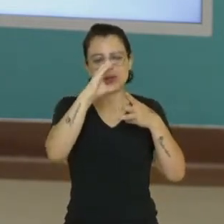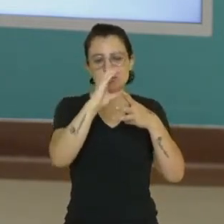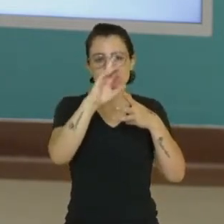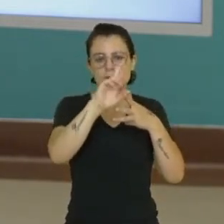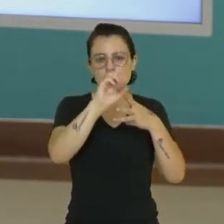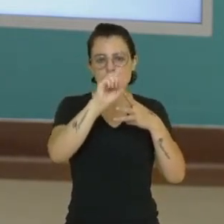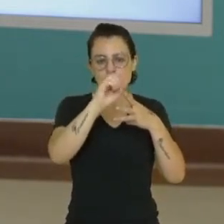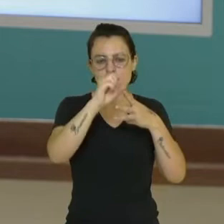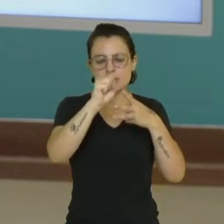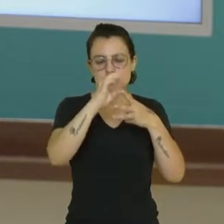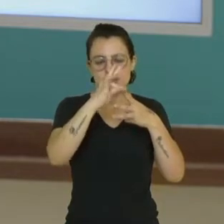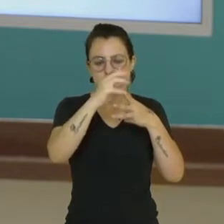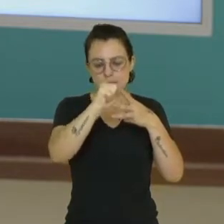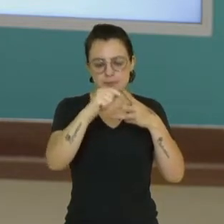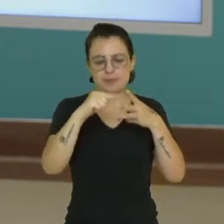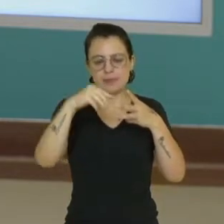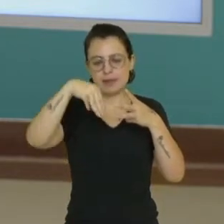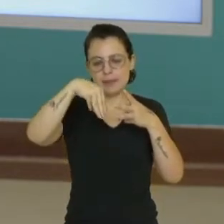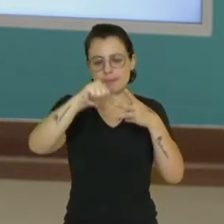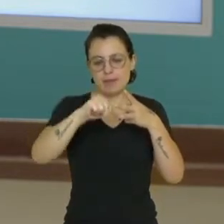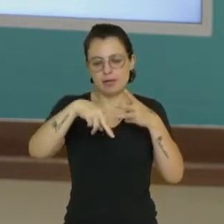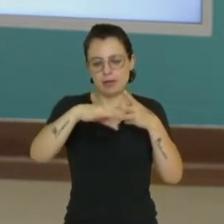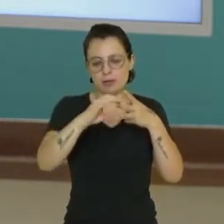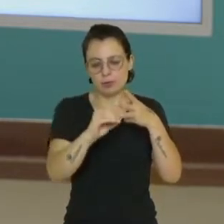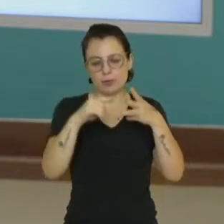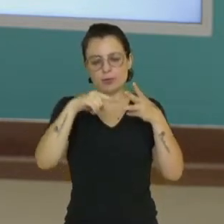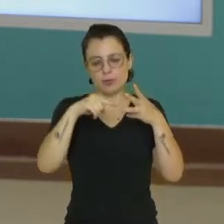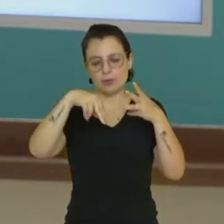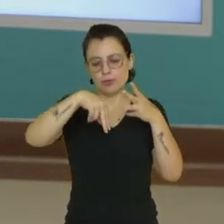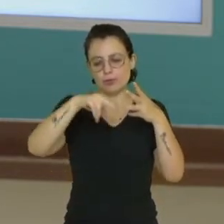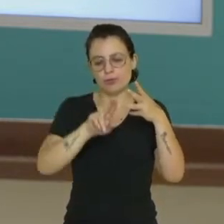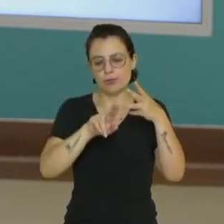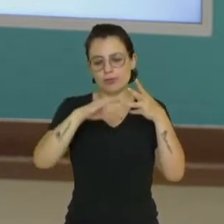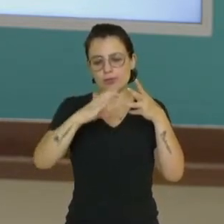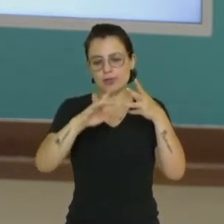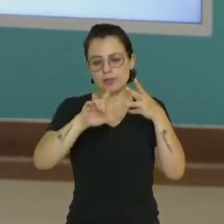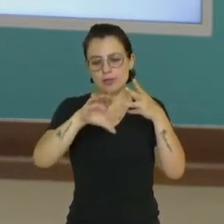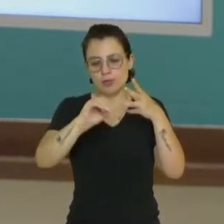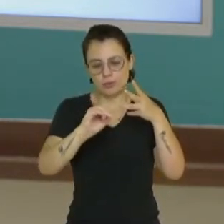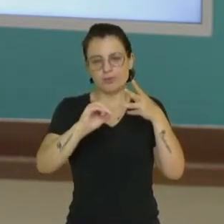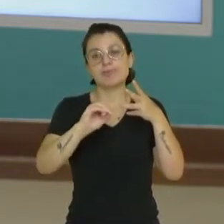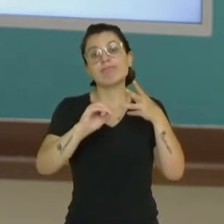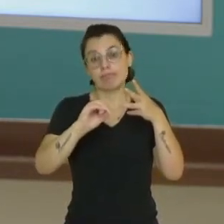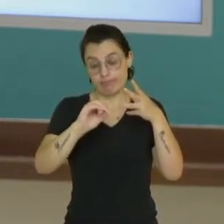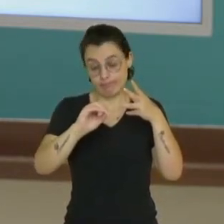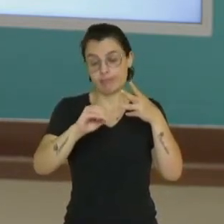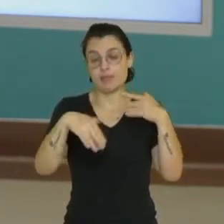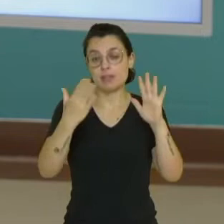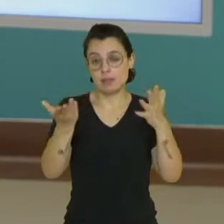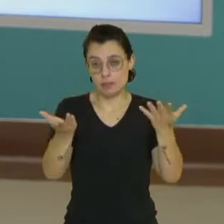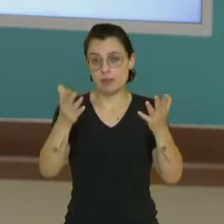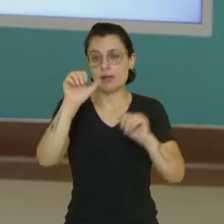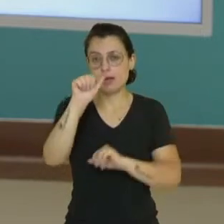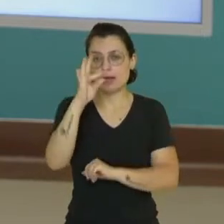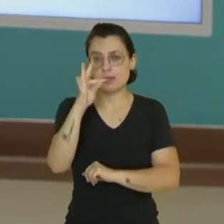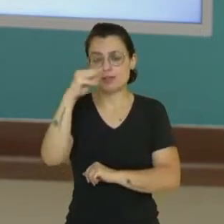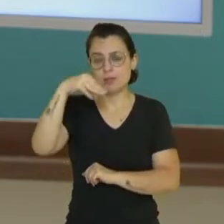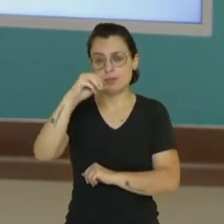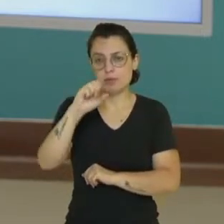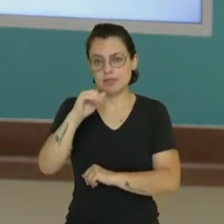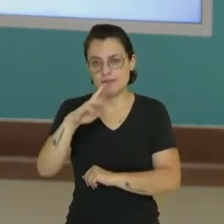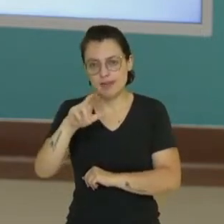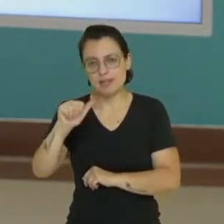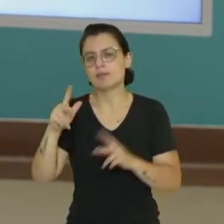não é diferente na atmosfera. Didaticamente, nós separamos, subdividimos para